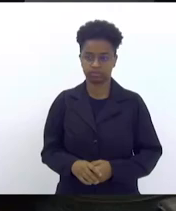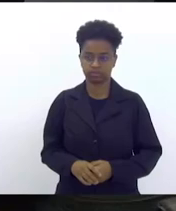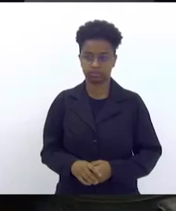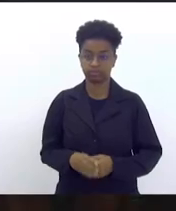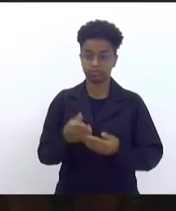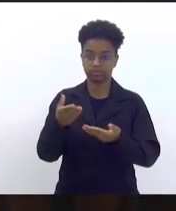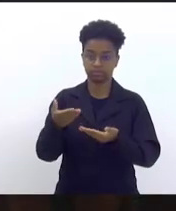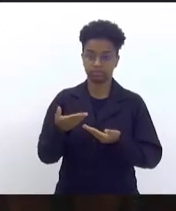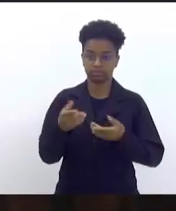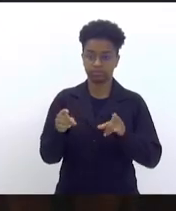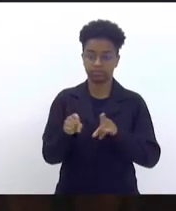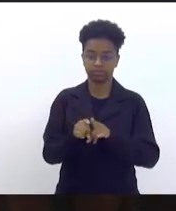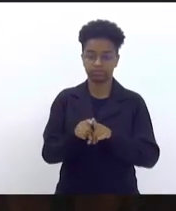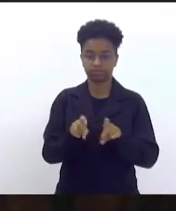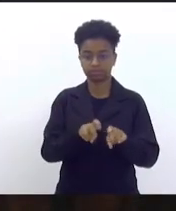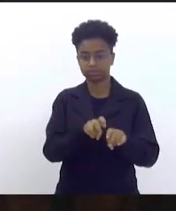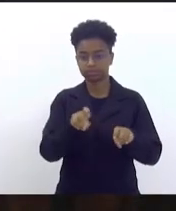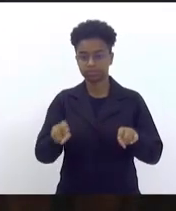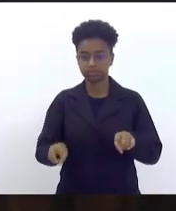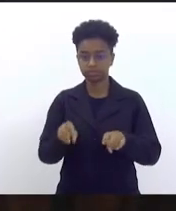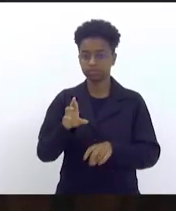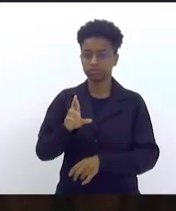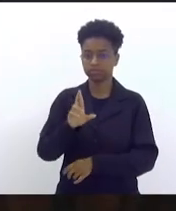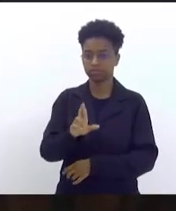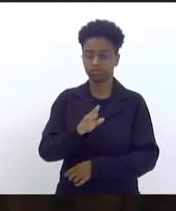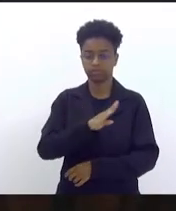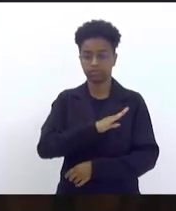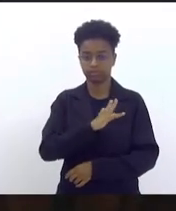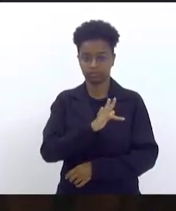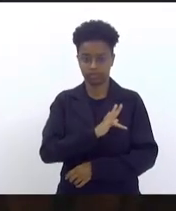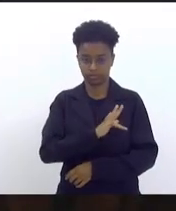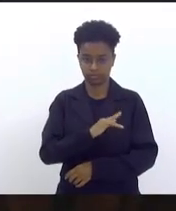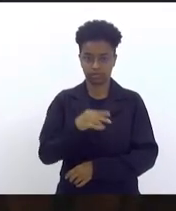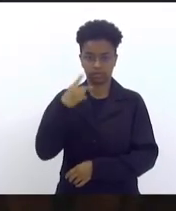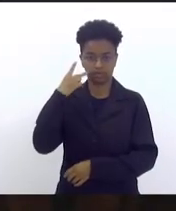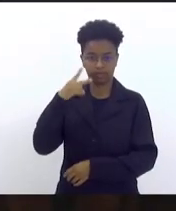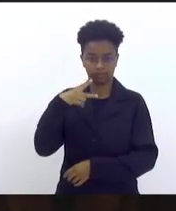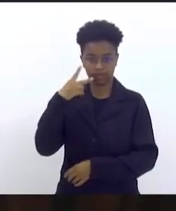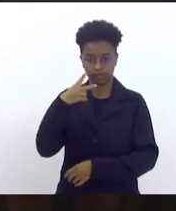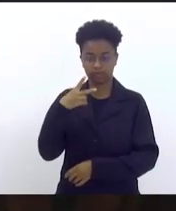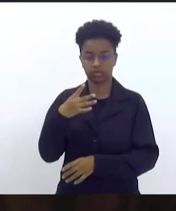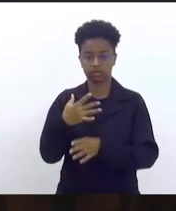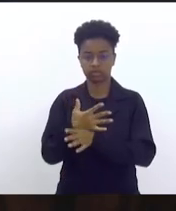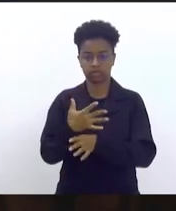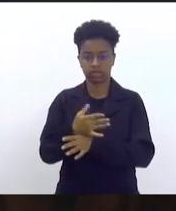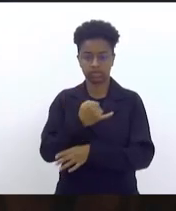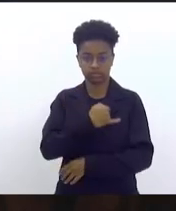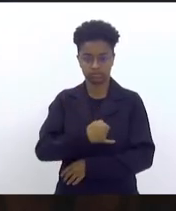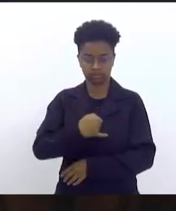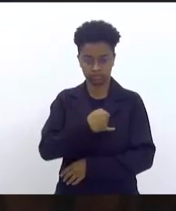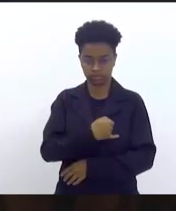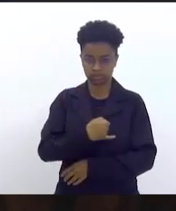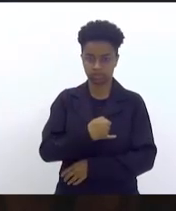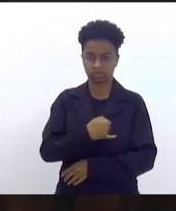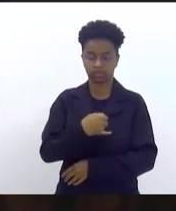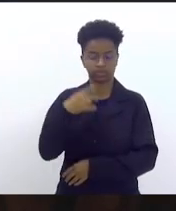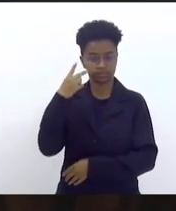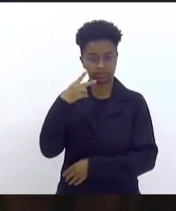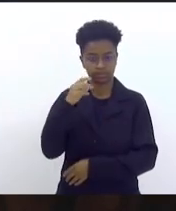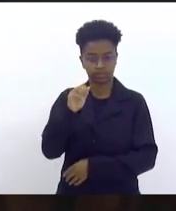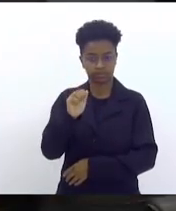convido também a compor a mesa representando a baixada fluminense vereador da cidade de São João de Meriti Vereador